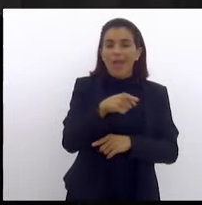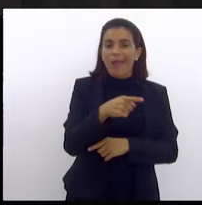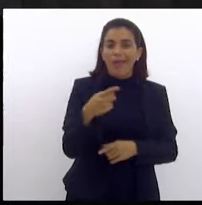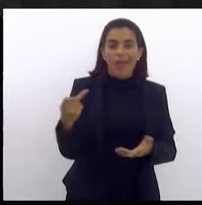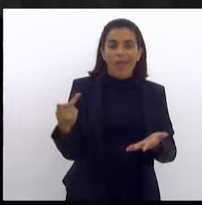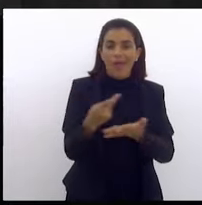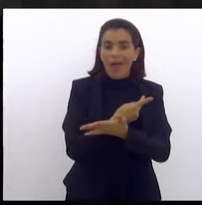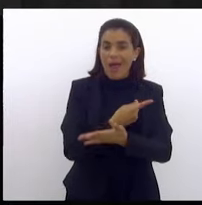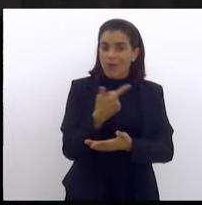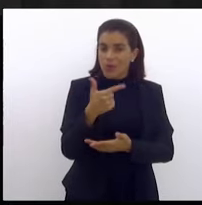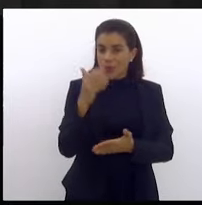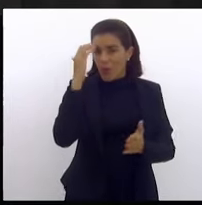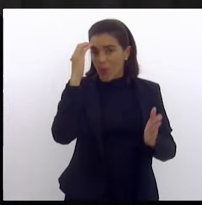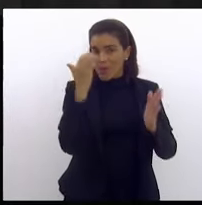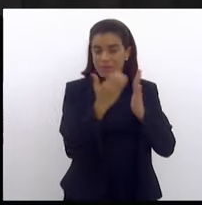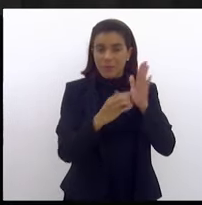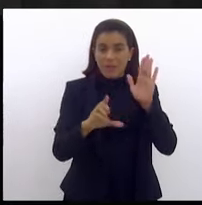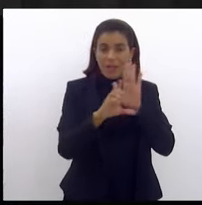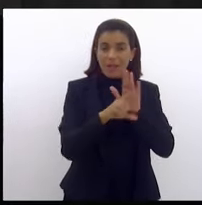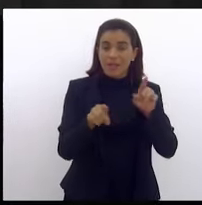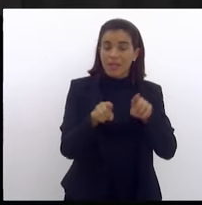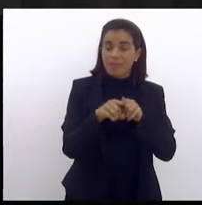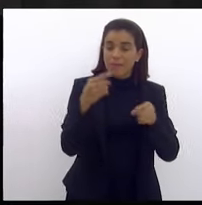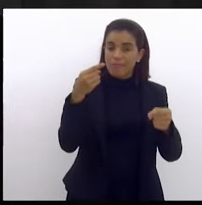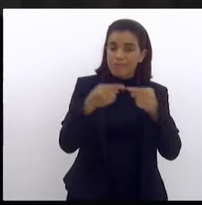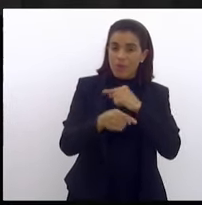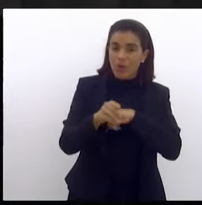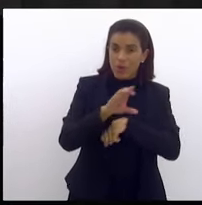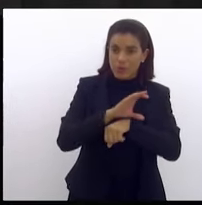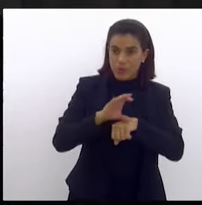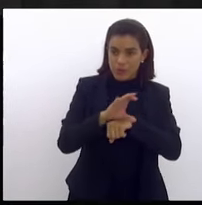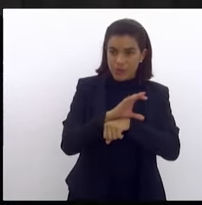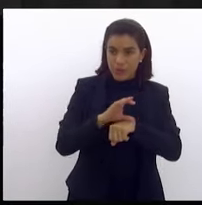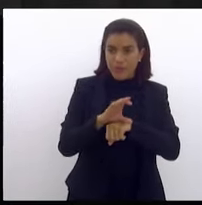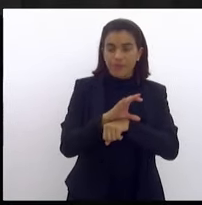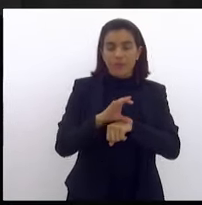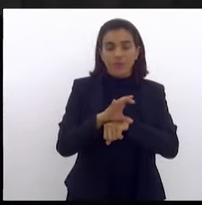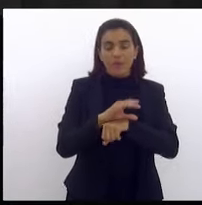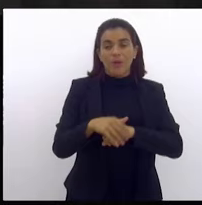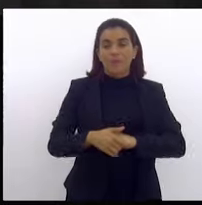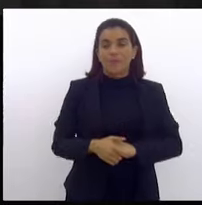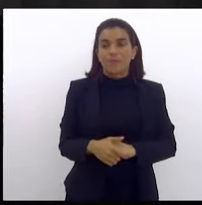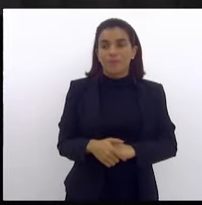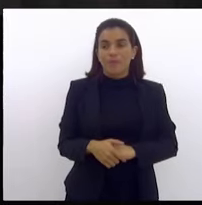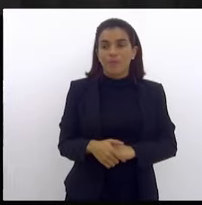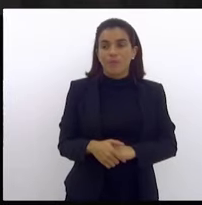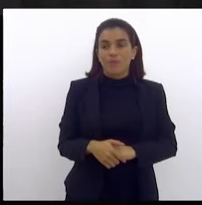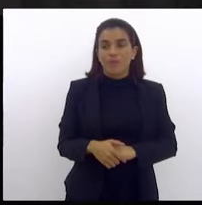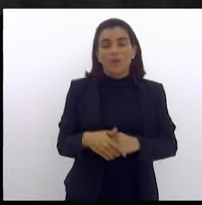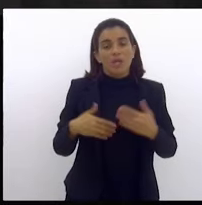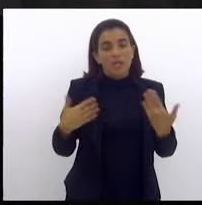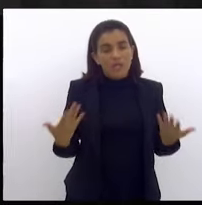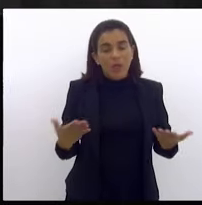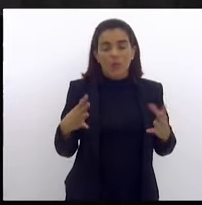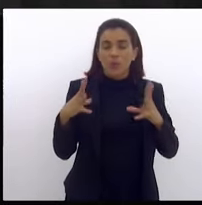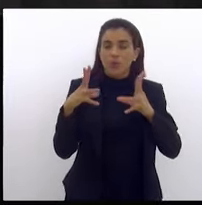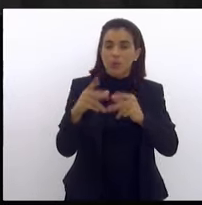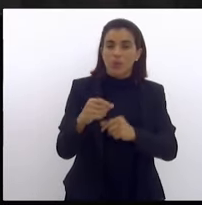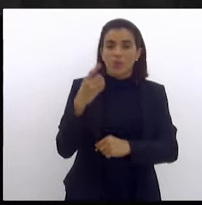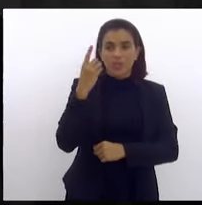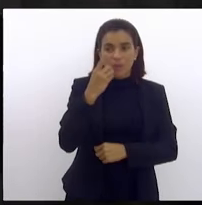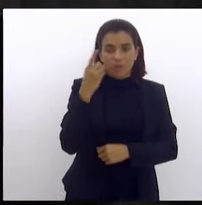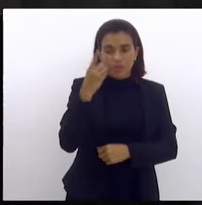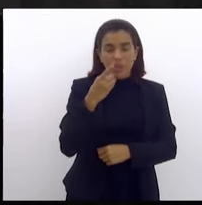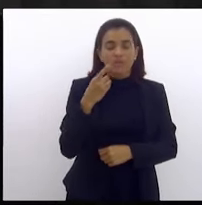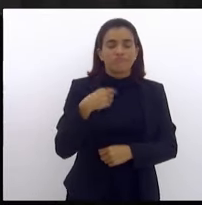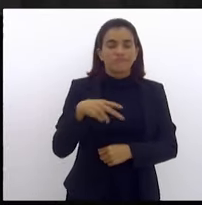ilegal e inconstitucional. Está bem claro? É ilegal e inconstitucional. Todos os deputados aqui da casa ouviram